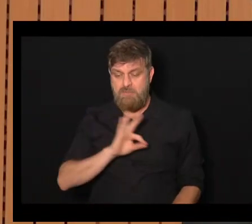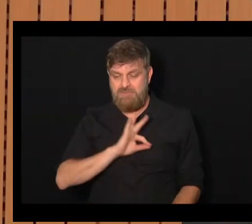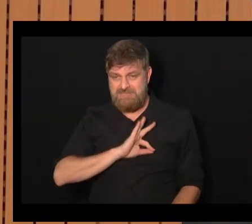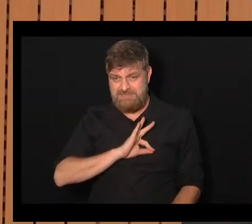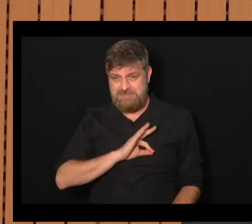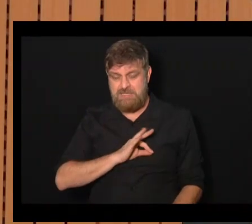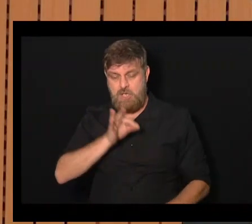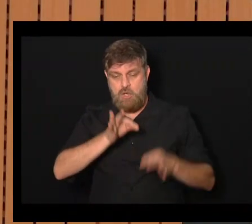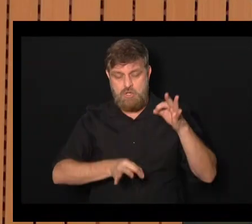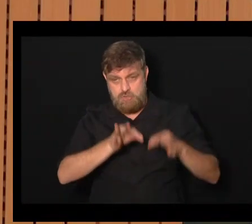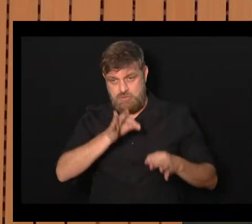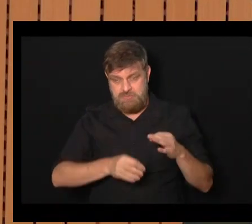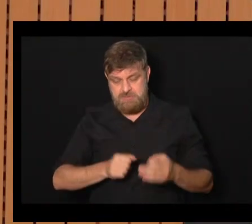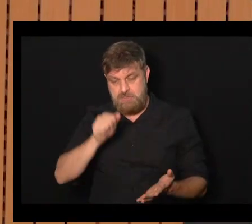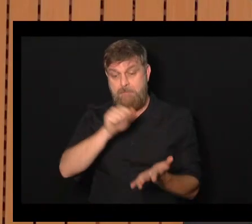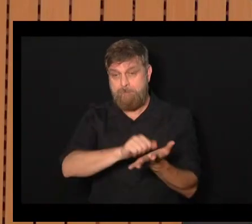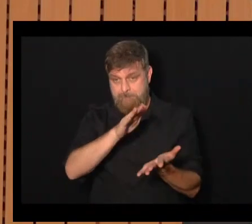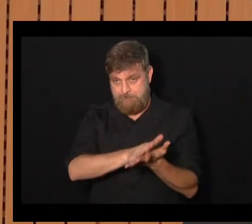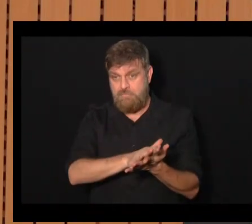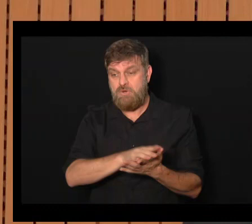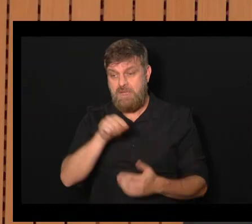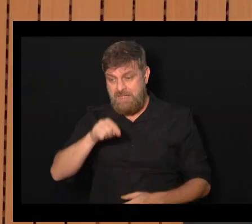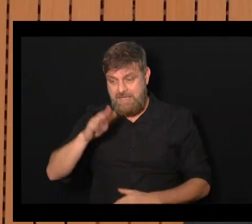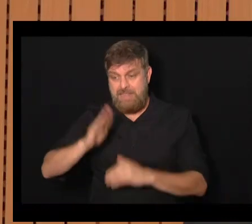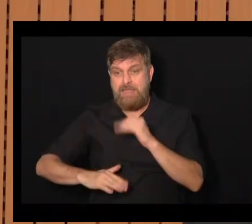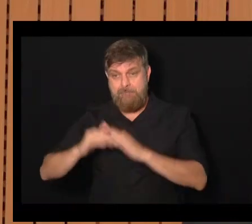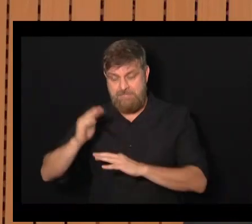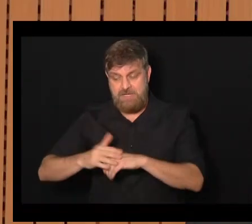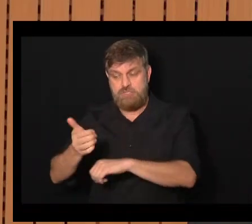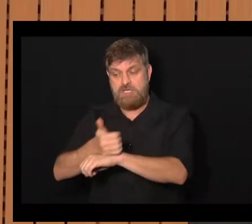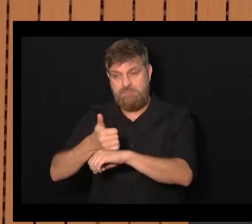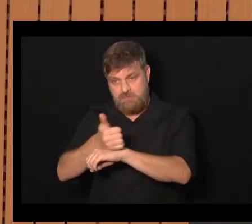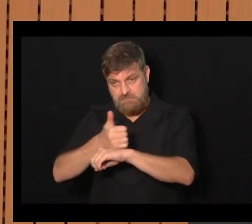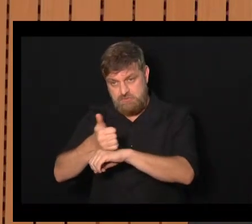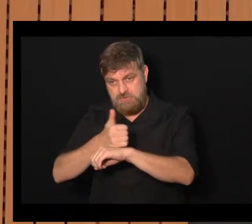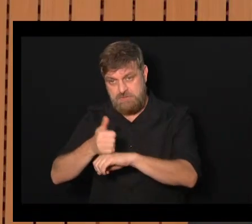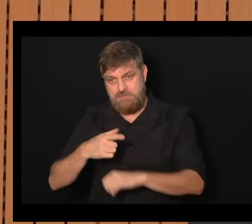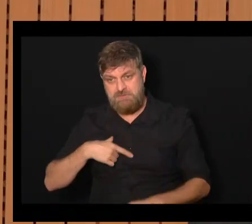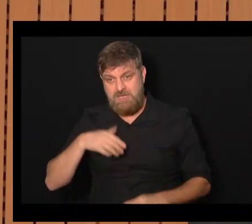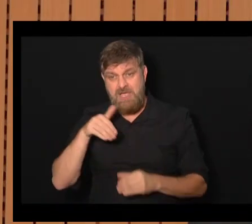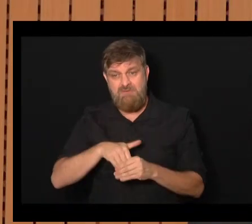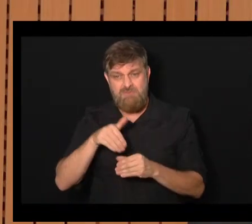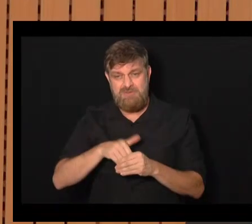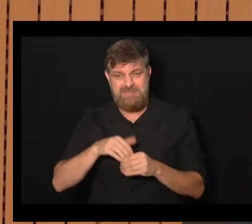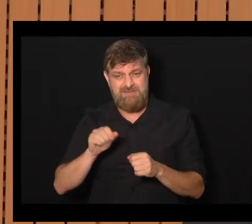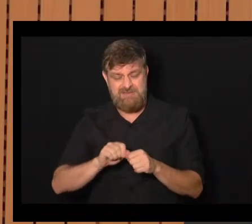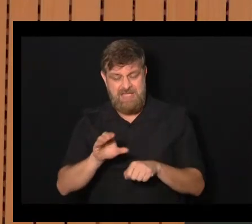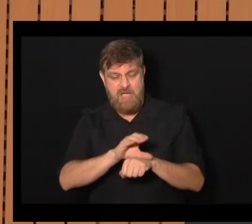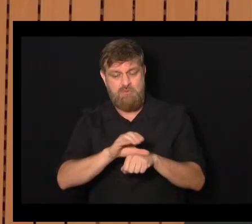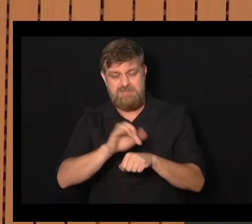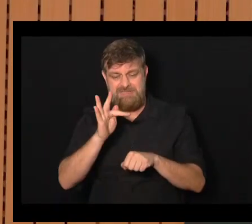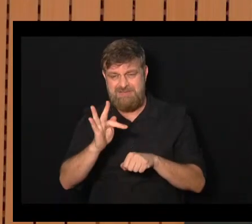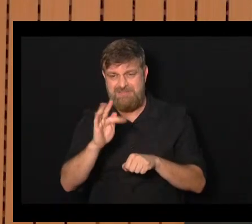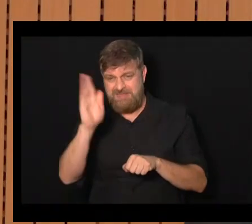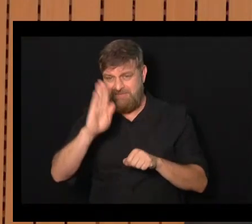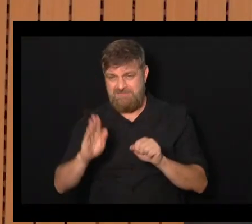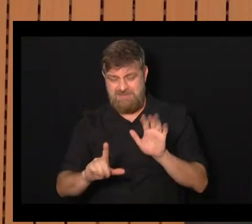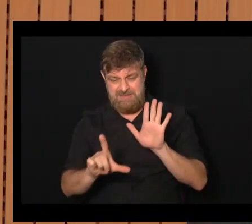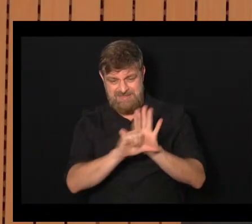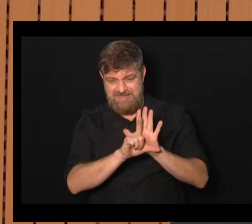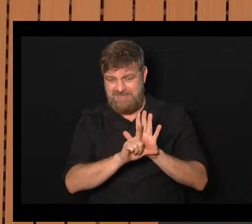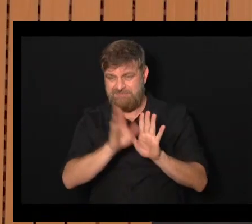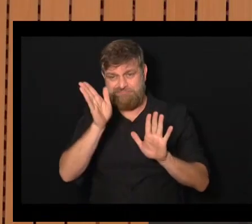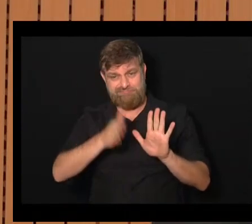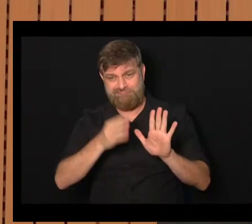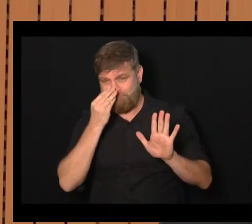juízes, promotores, dentre outros agentes no exercício de suas funções. Aprovar esse projeto é ferir a Constituição brasileira, inibindo o trabalho